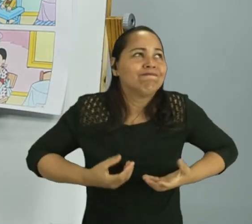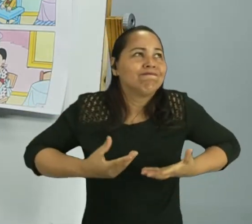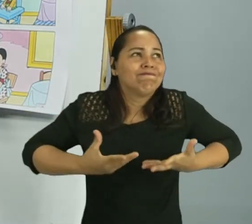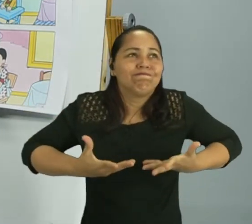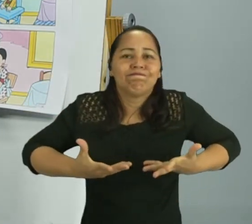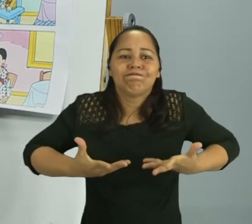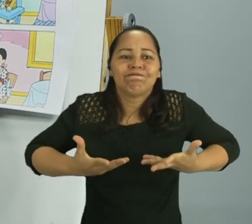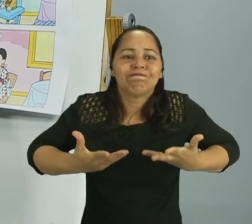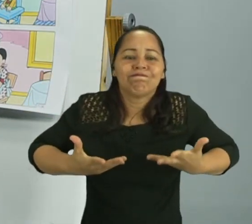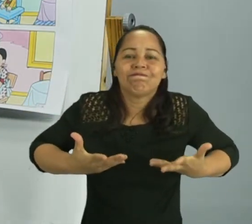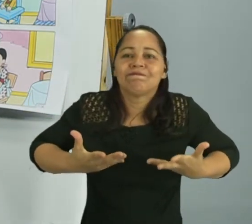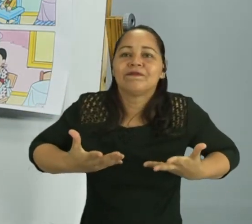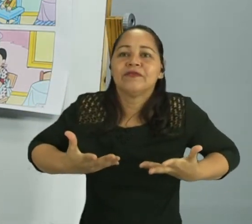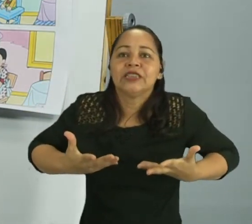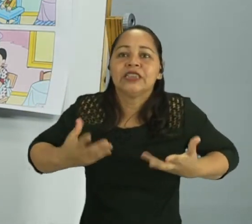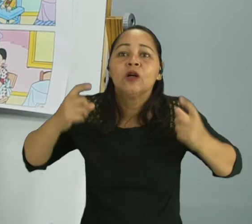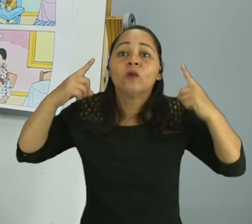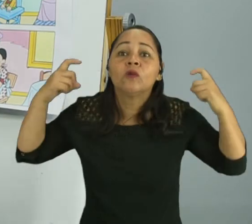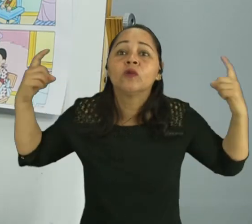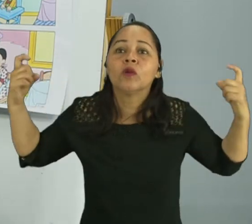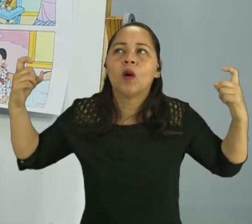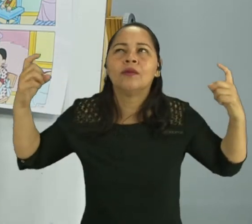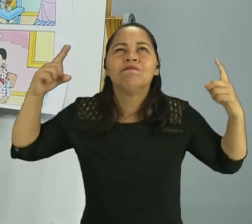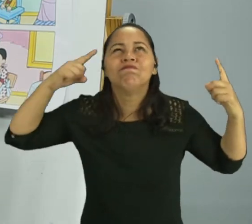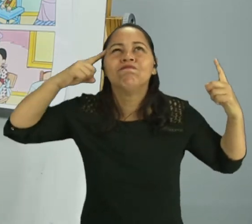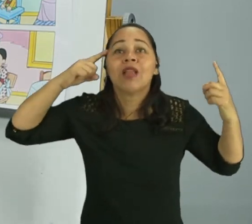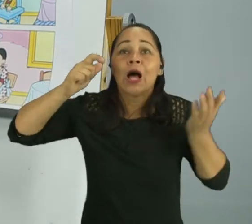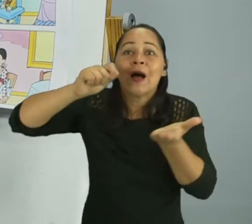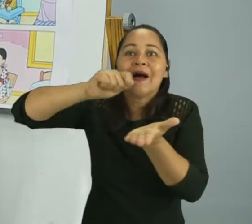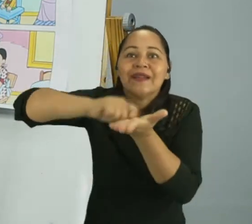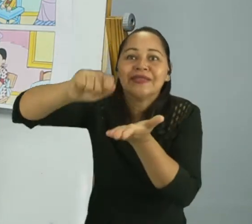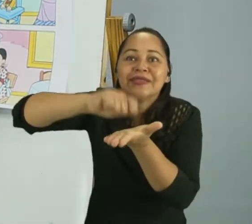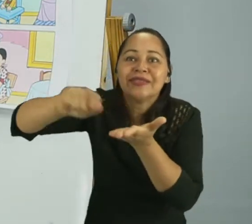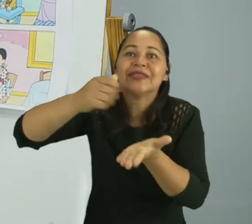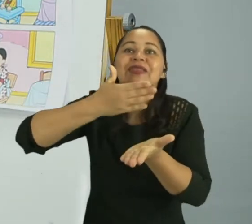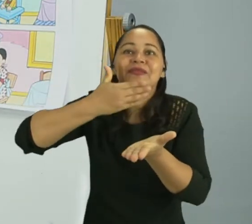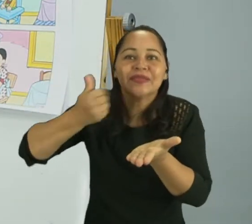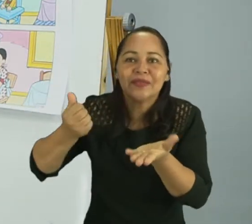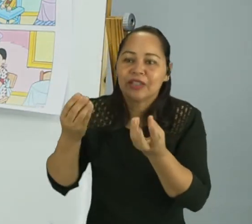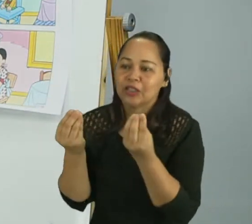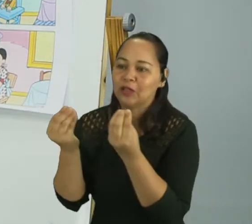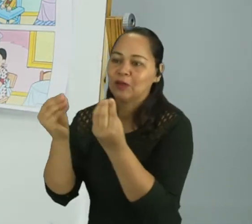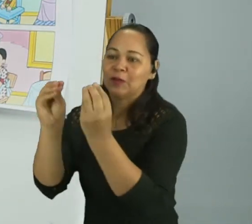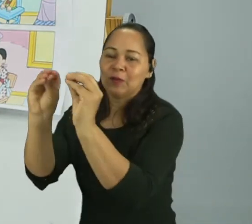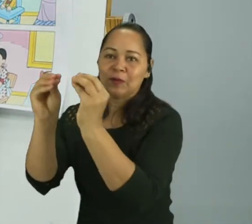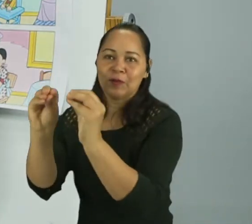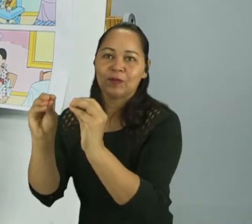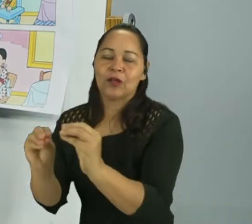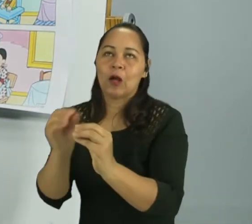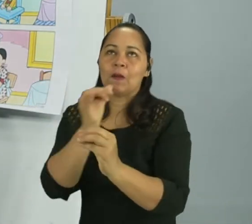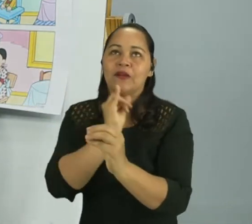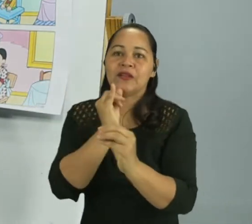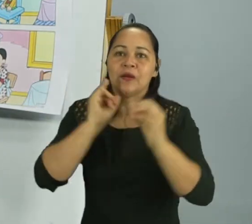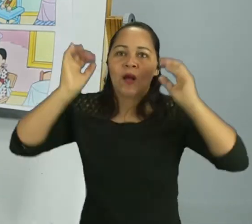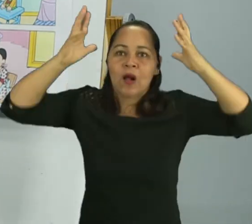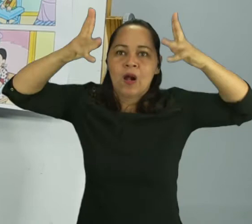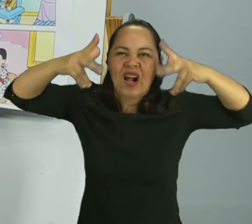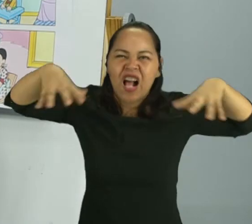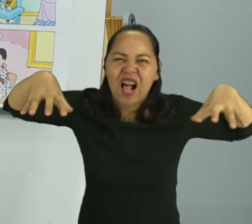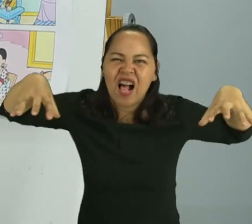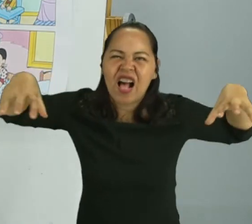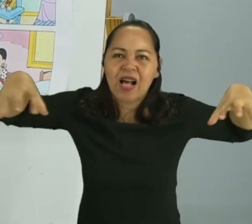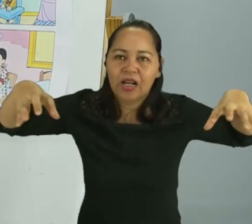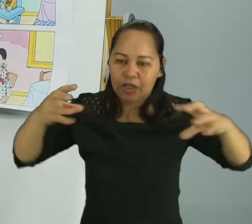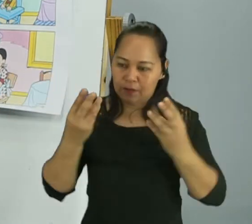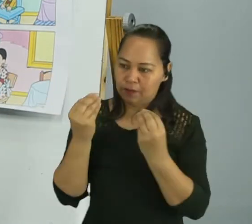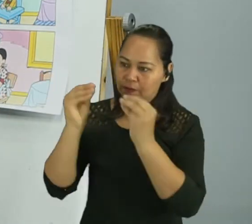Então é muito, muito e muito detalhes. Não esqueçam, queridos, que ela tem que ter o